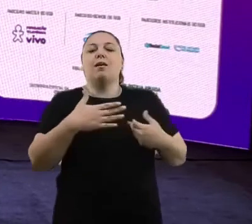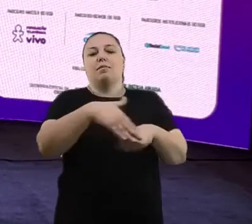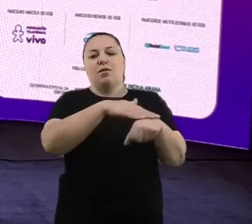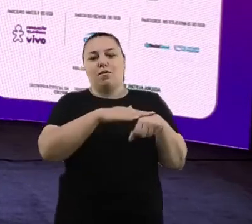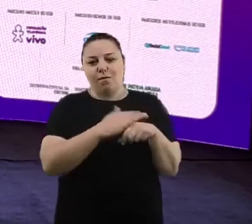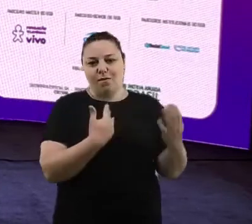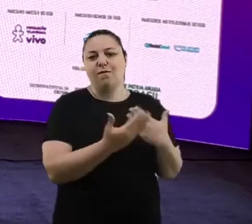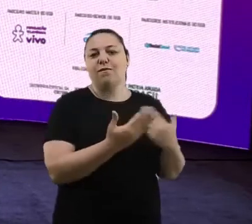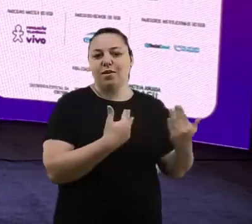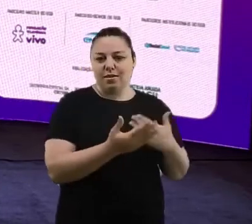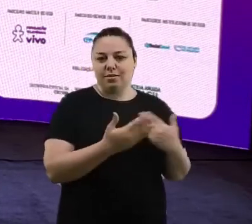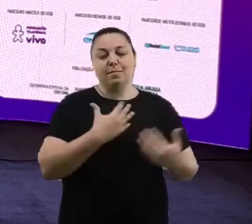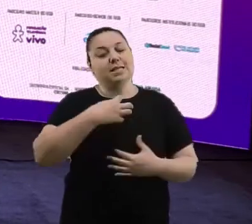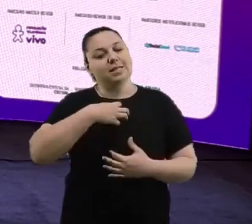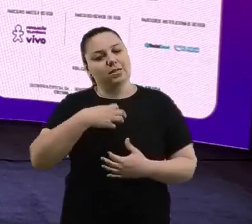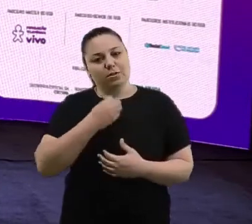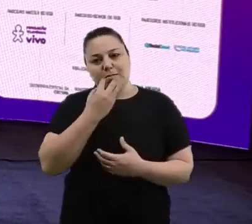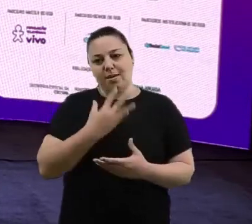você se sentir bem.